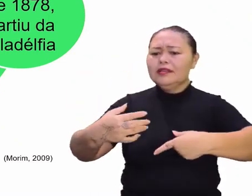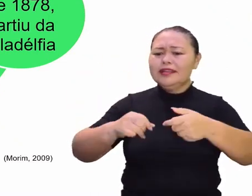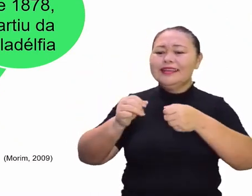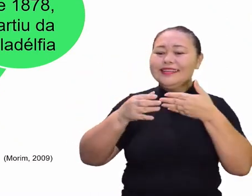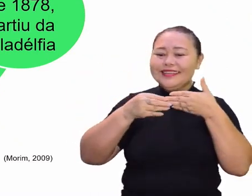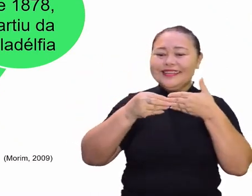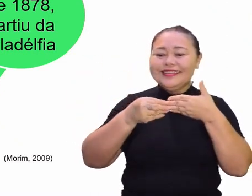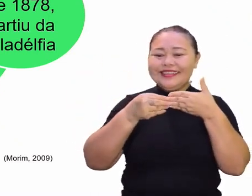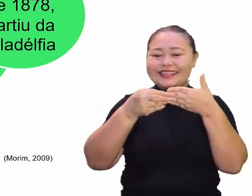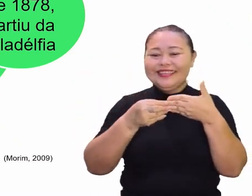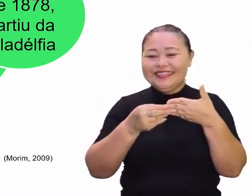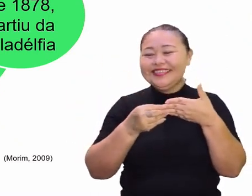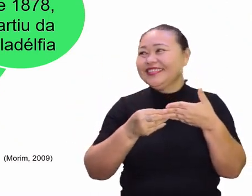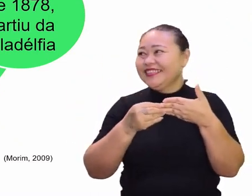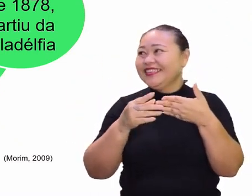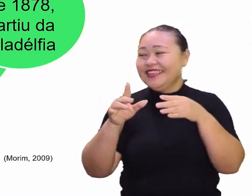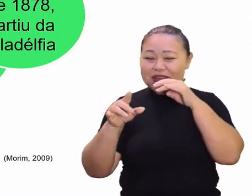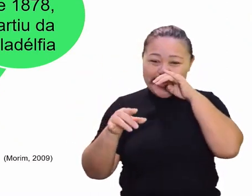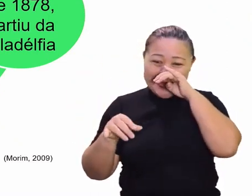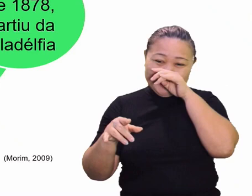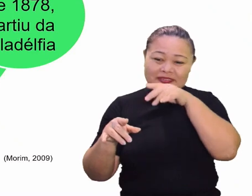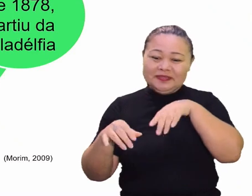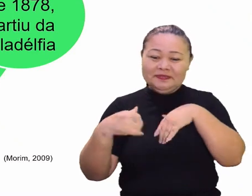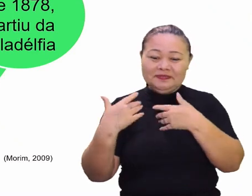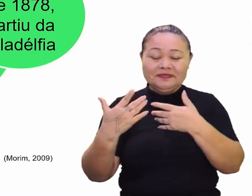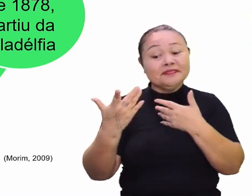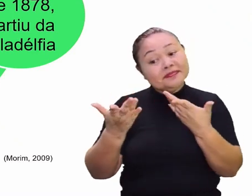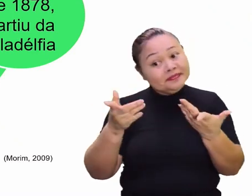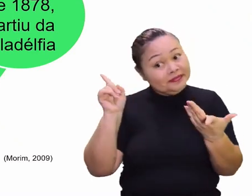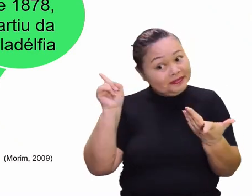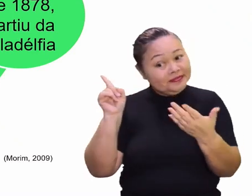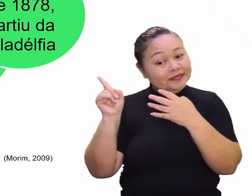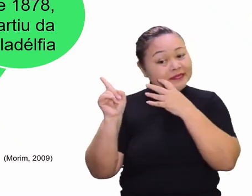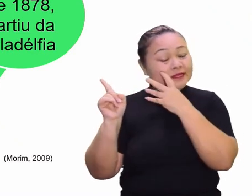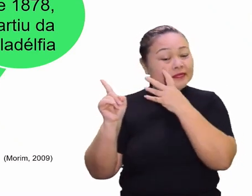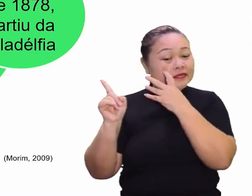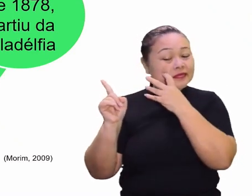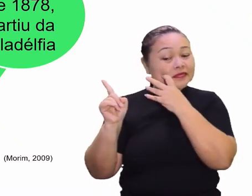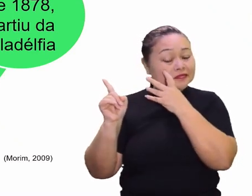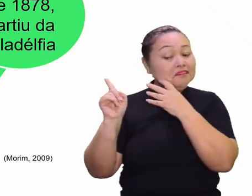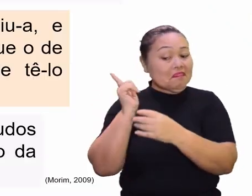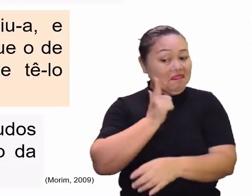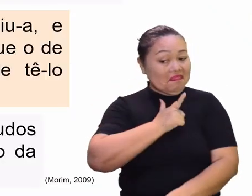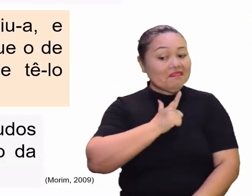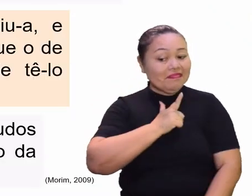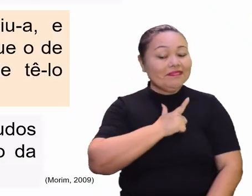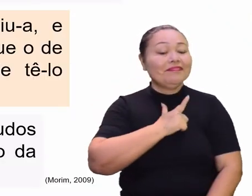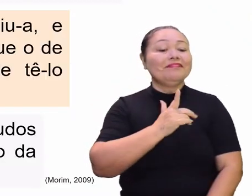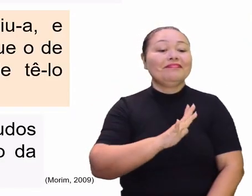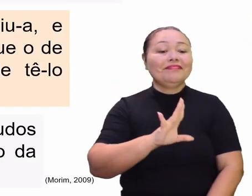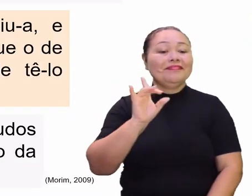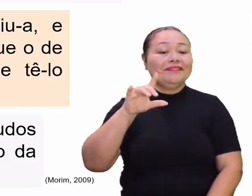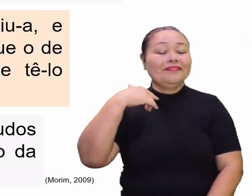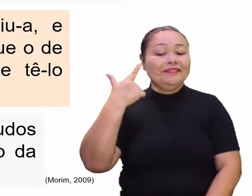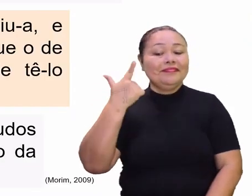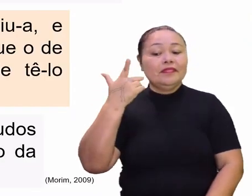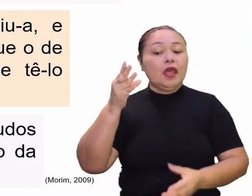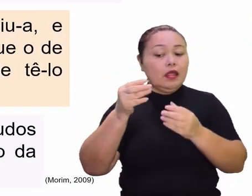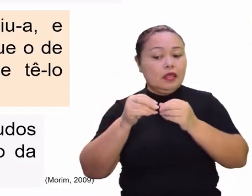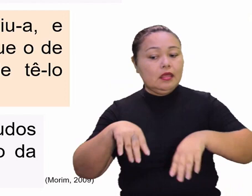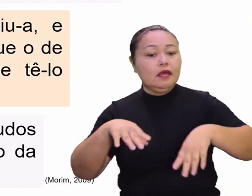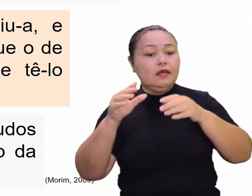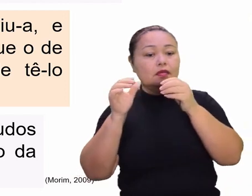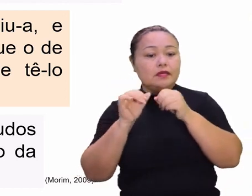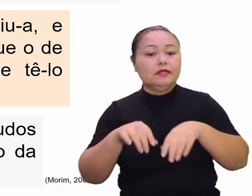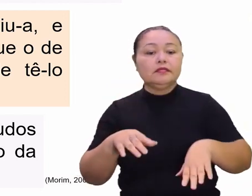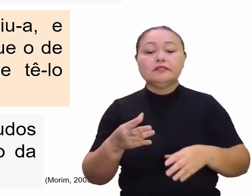né? Meu Deus do céu. O negócio estava feio, hein? Foi muito fracasso